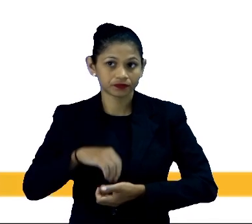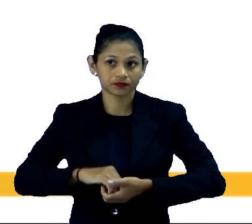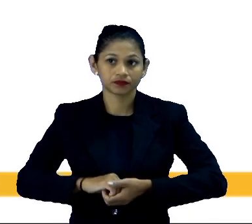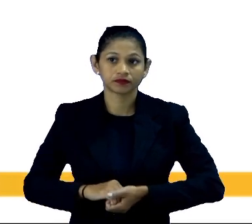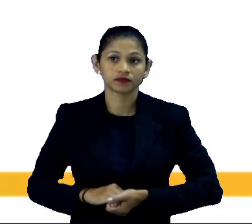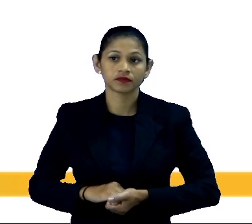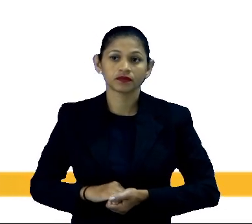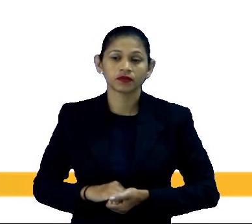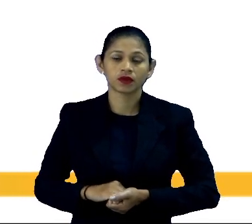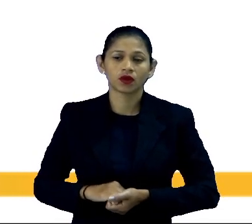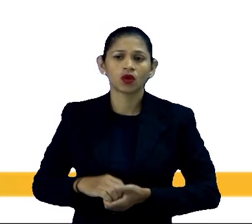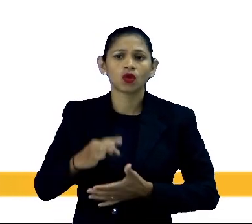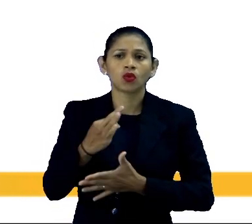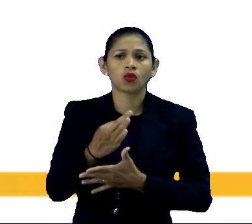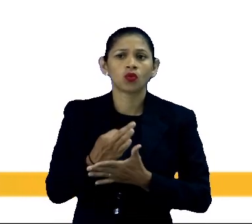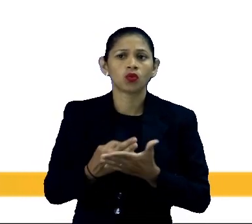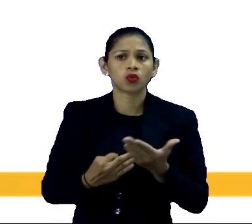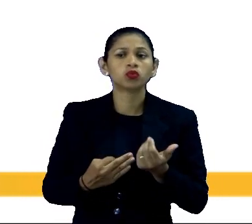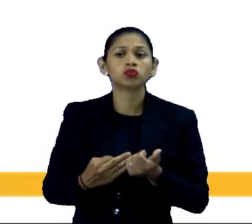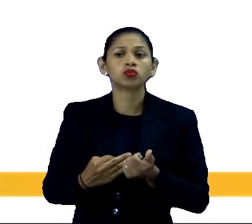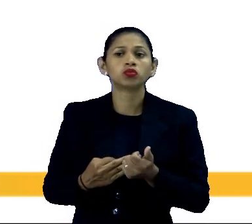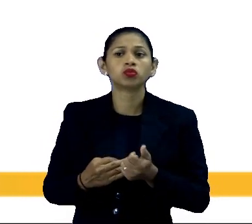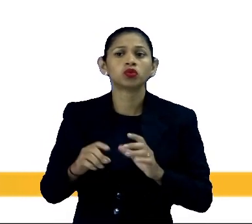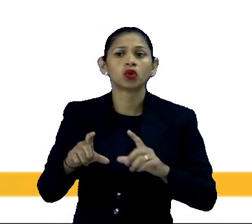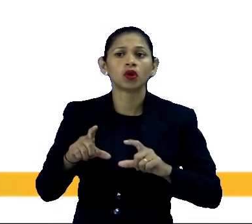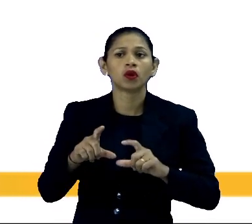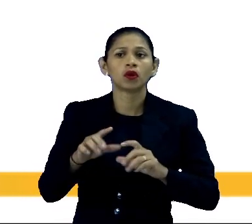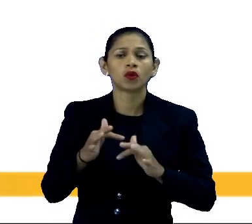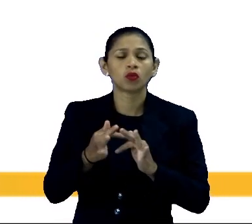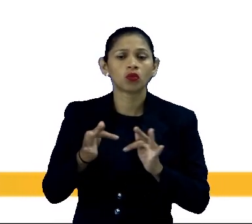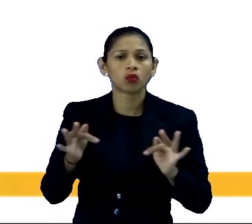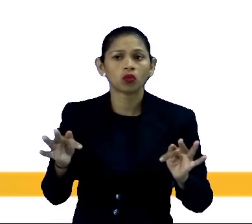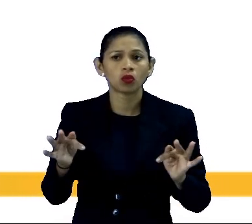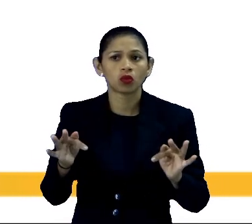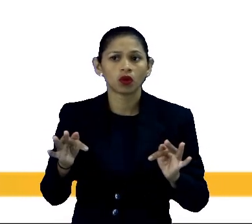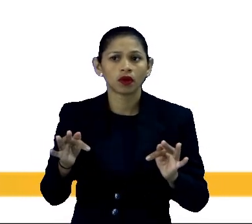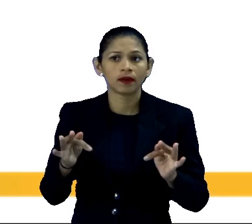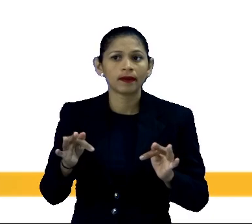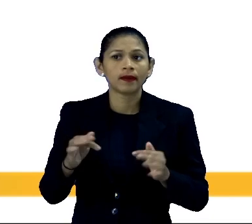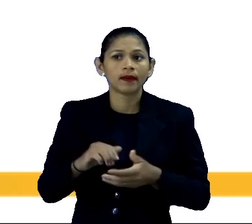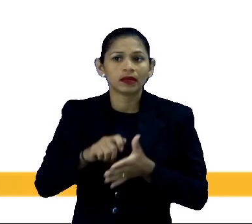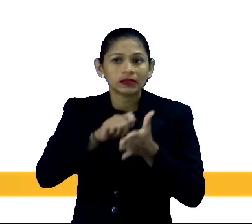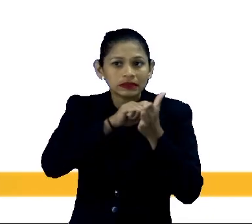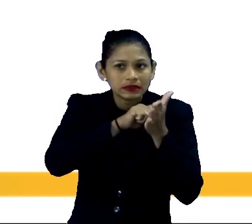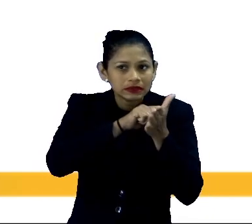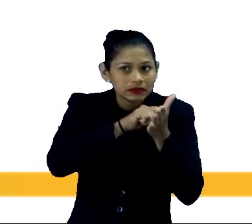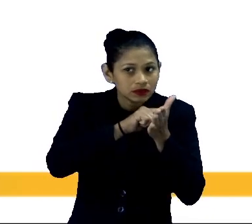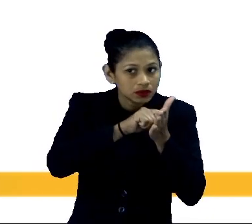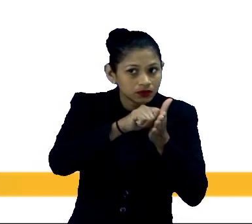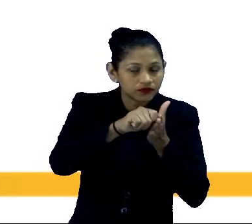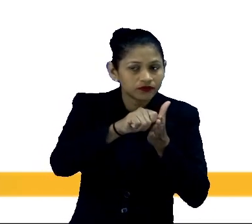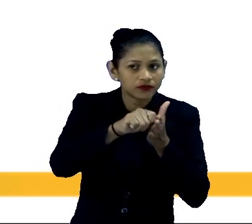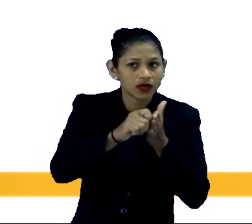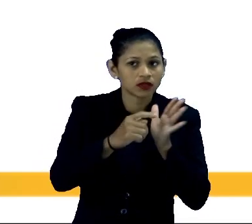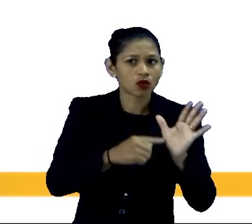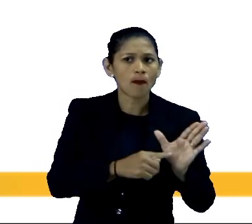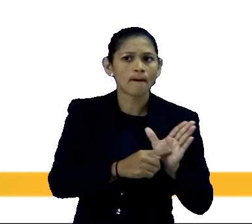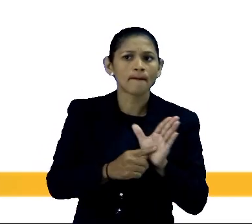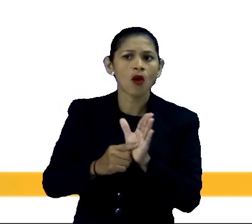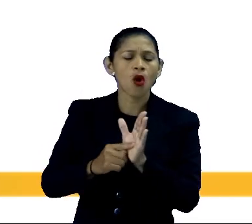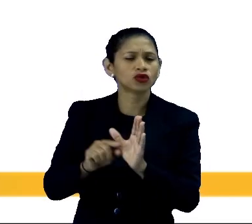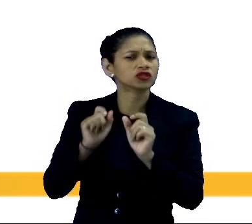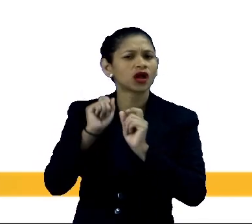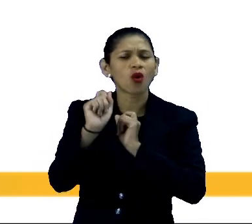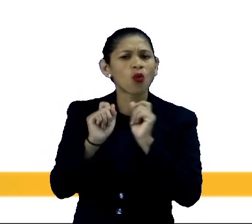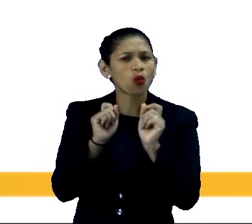trecho abaixo, cuja expressão grifada indica ideia de intensidade é... Olha só, agora eu quero a palavra que